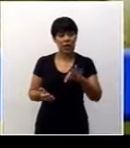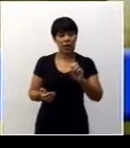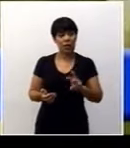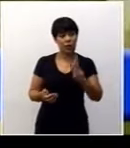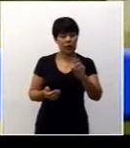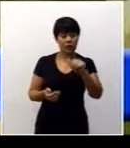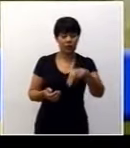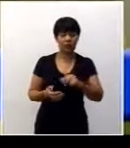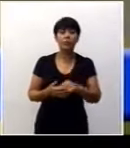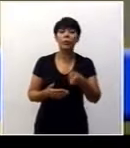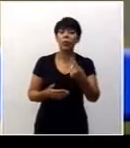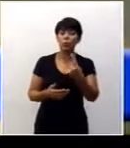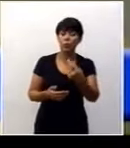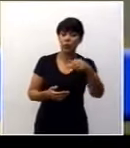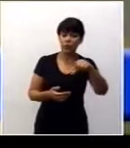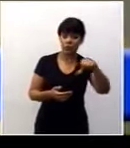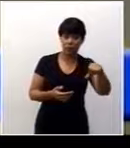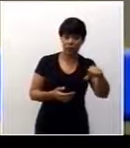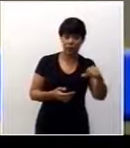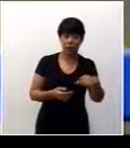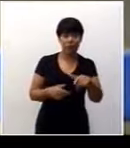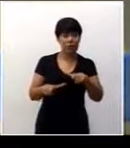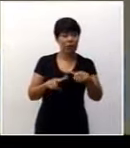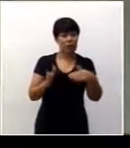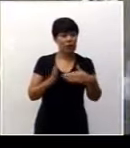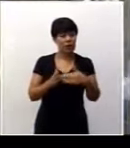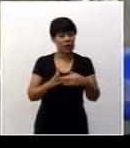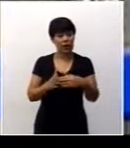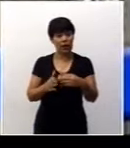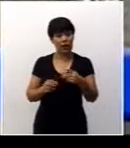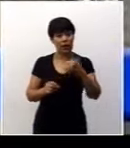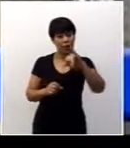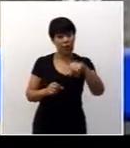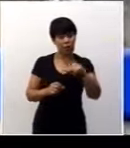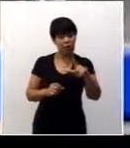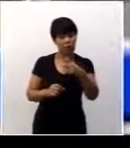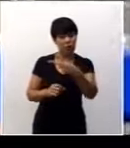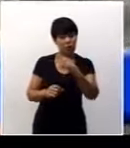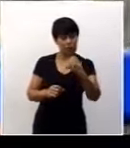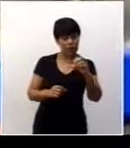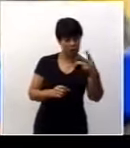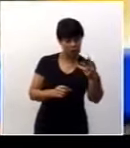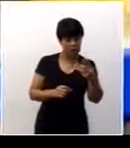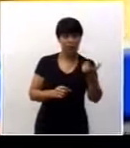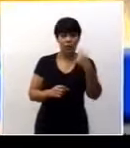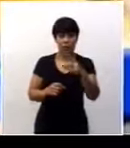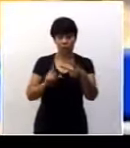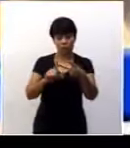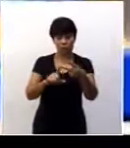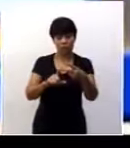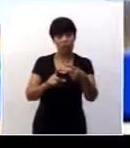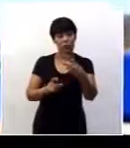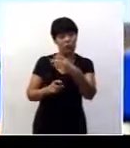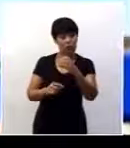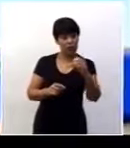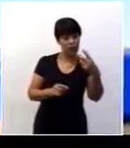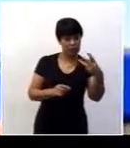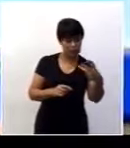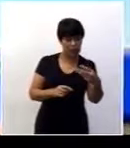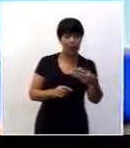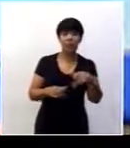lançado em 1999 e operou até julho de 2003. O CIBERS 2 foi lançado em 2003 e está em